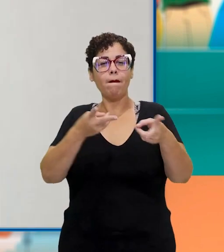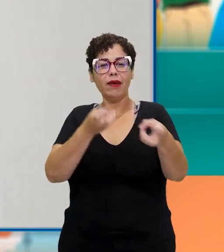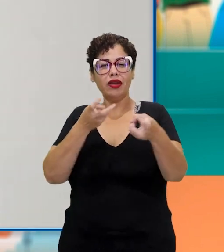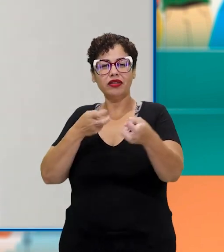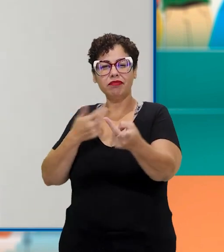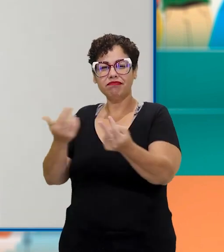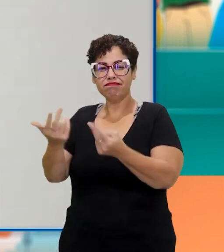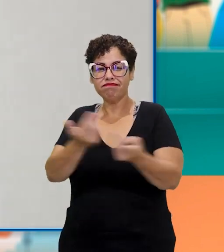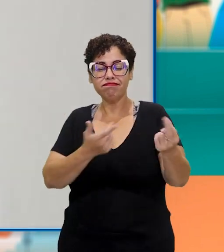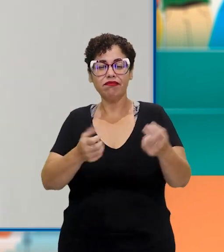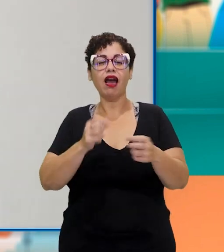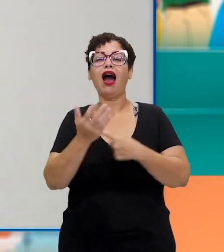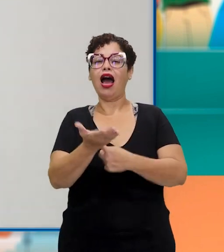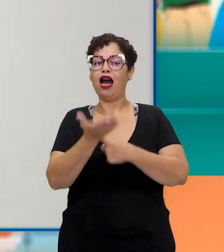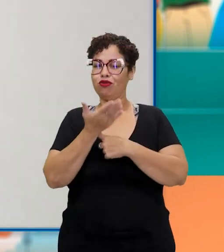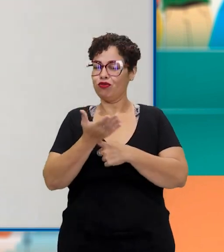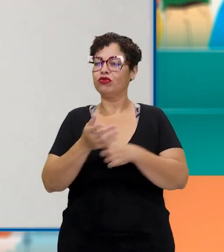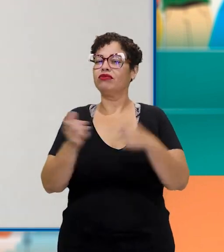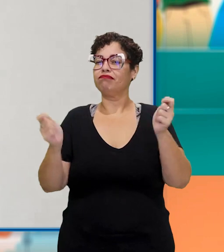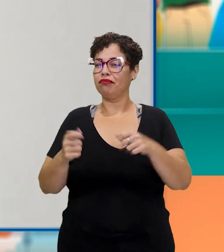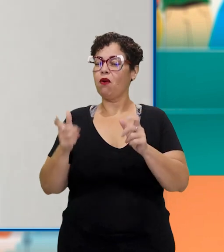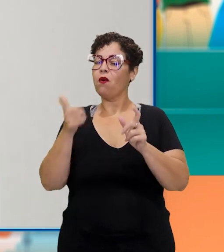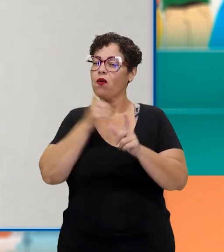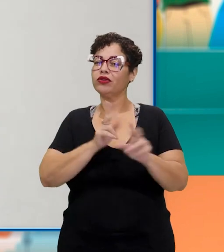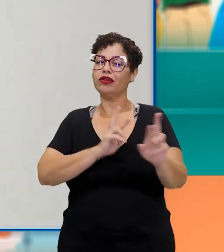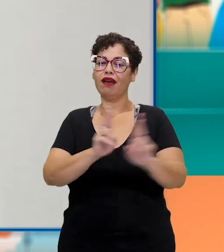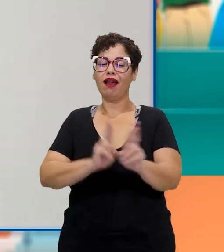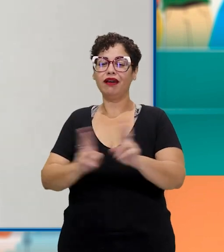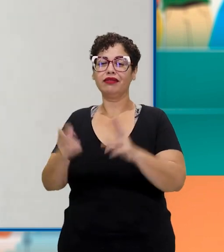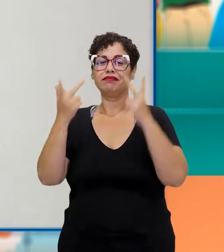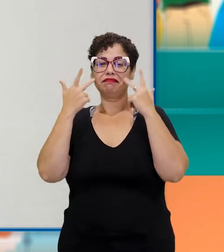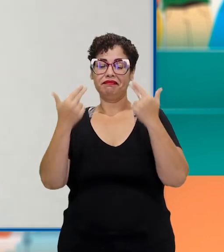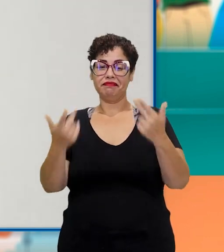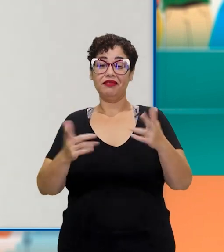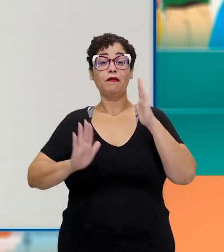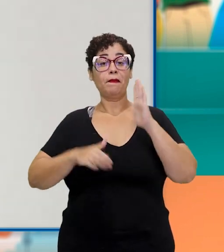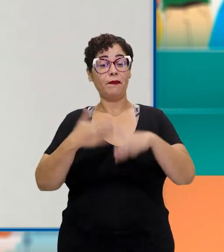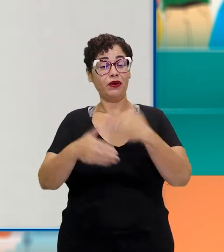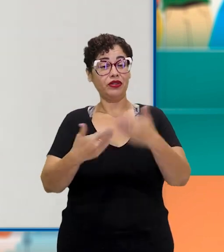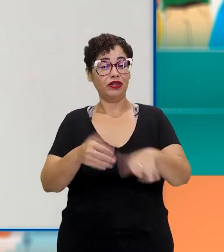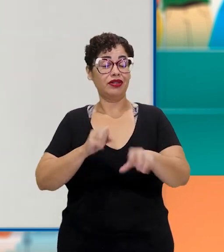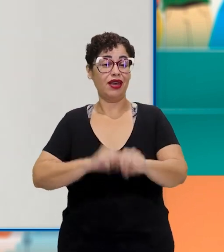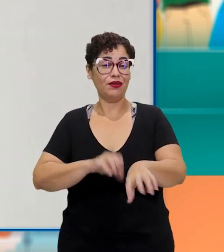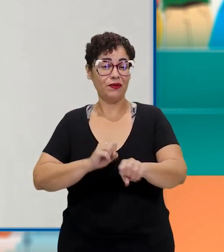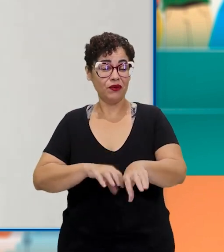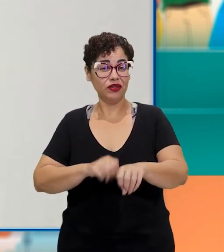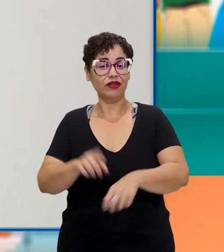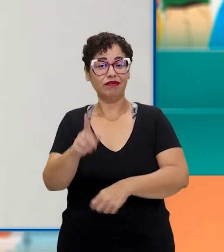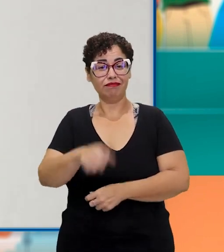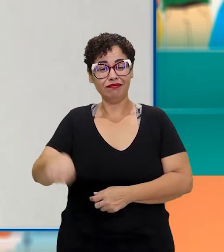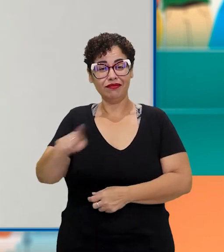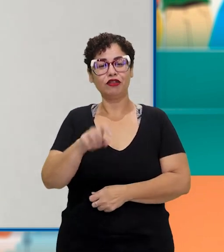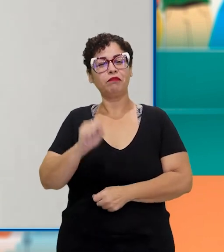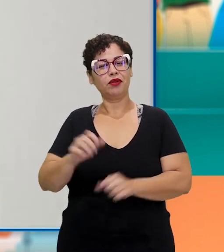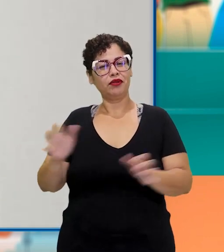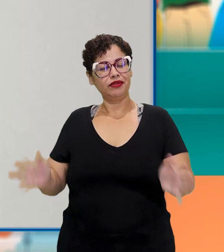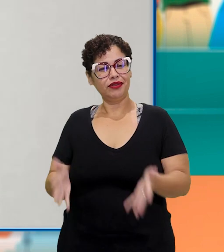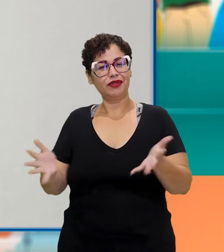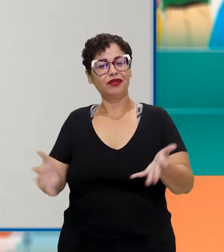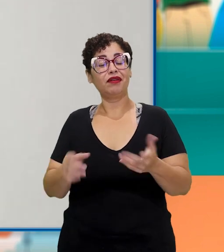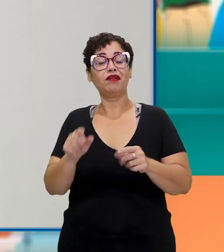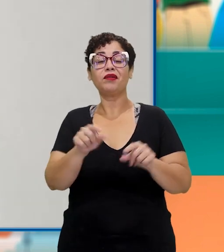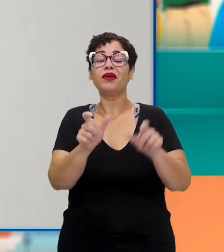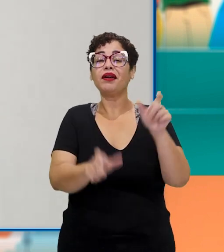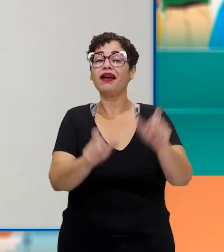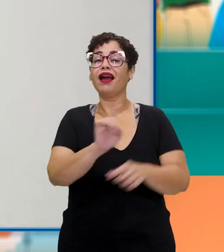dos outros pode ajudar bastante a construir relações saudáveis. E no processo educacional, pode-se trabalhar